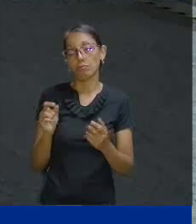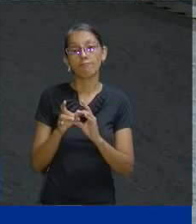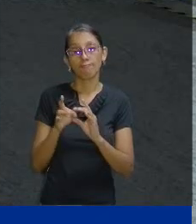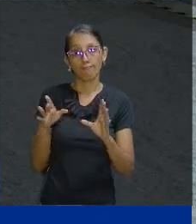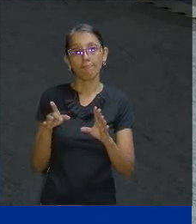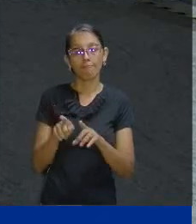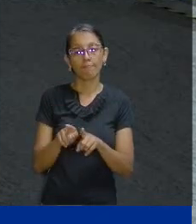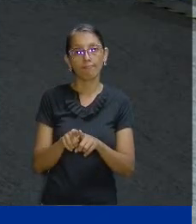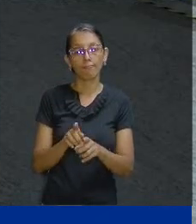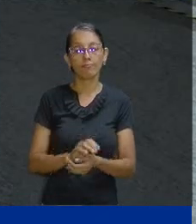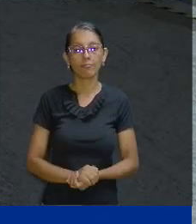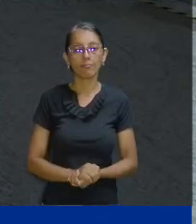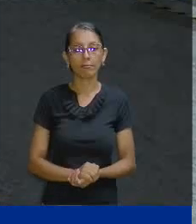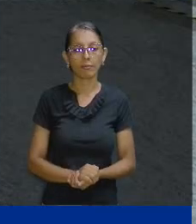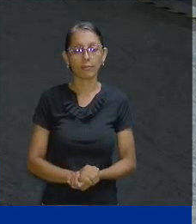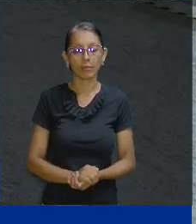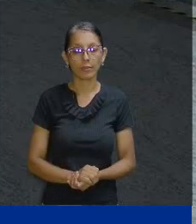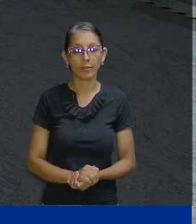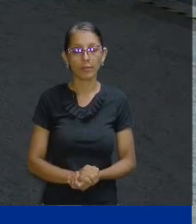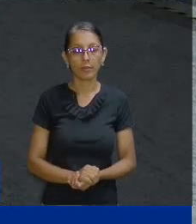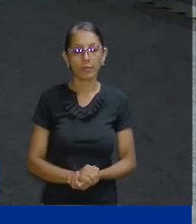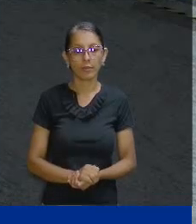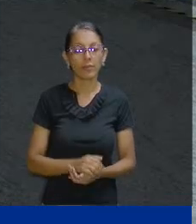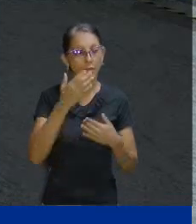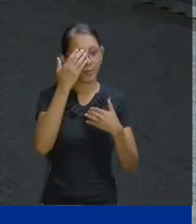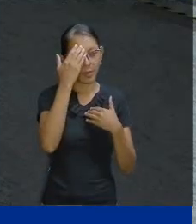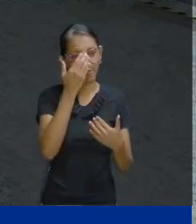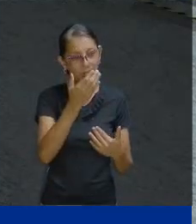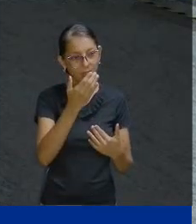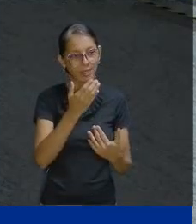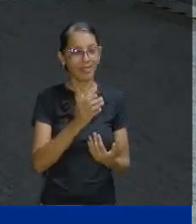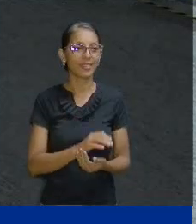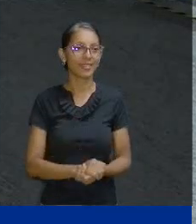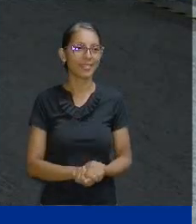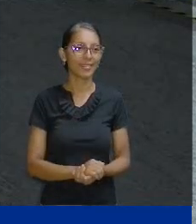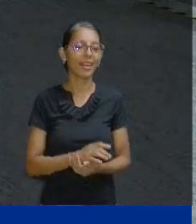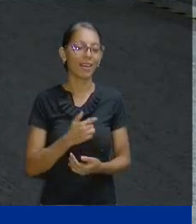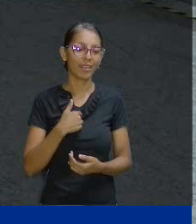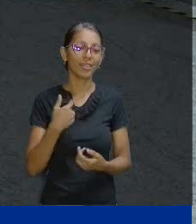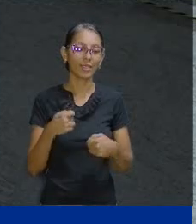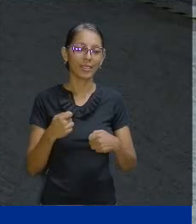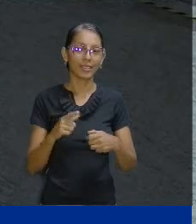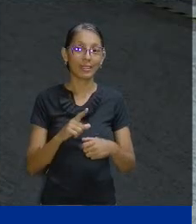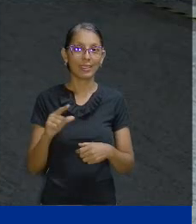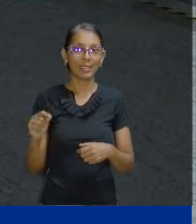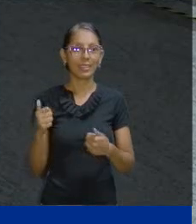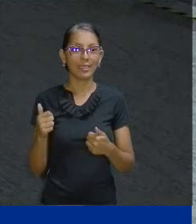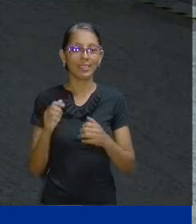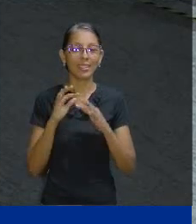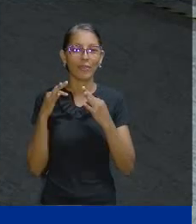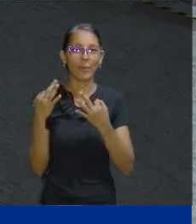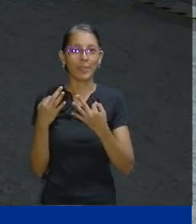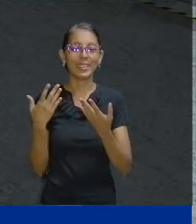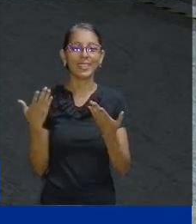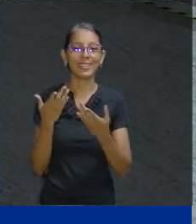retirar porque tenho ainda uma pauta em casa com os processos de família. Muito obrigado.